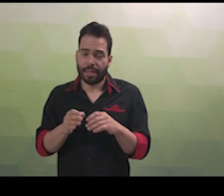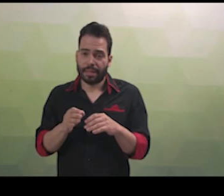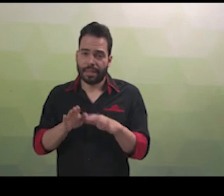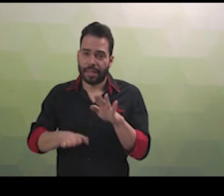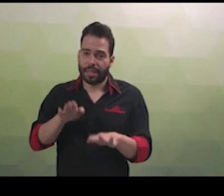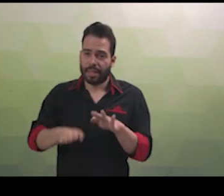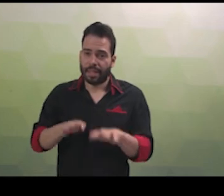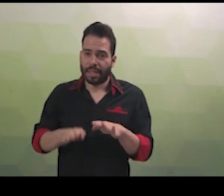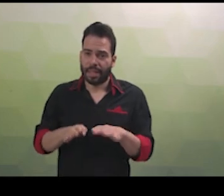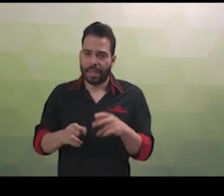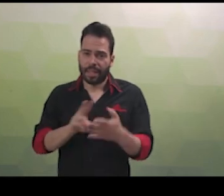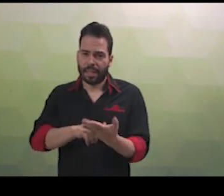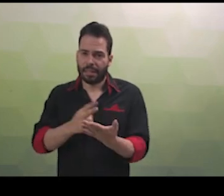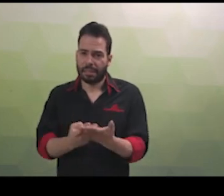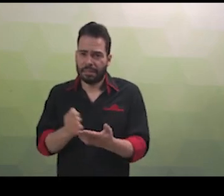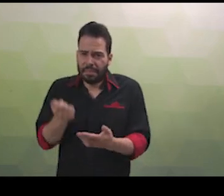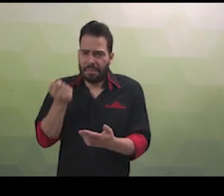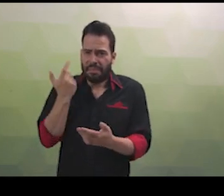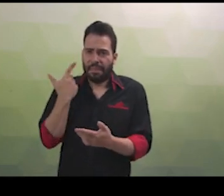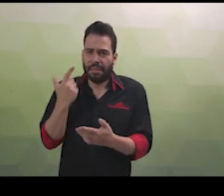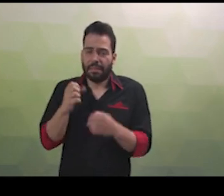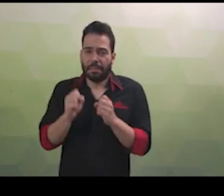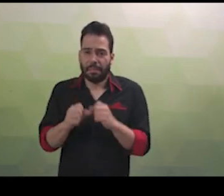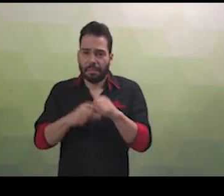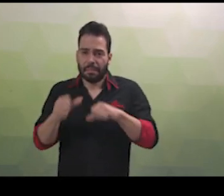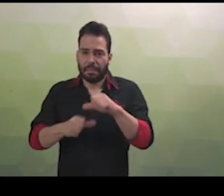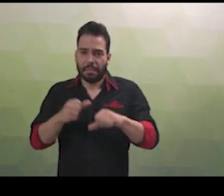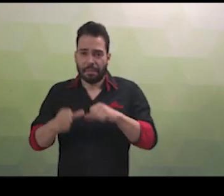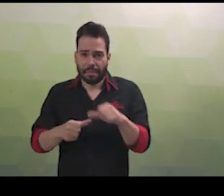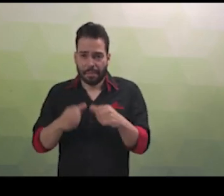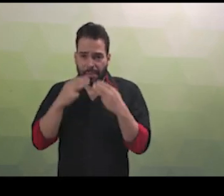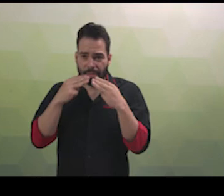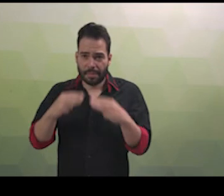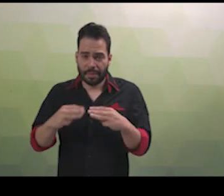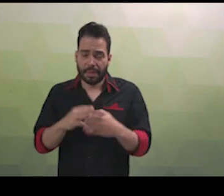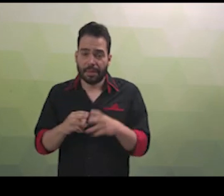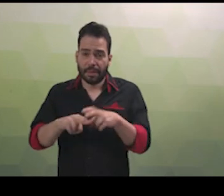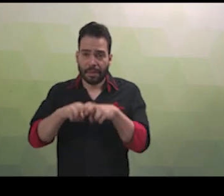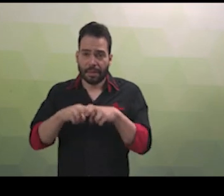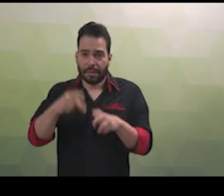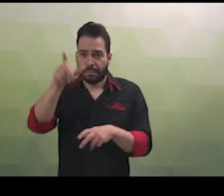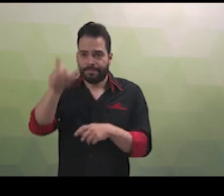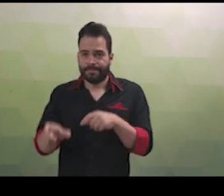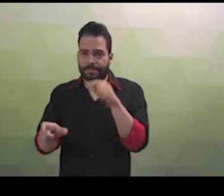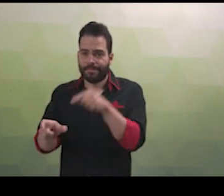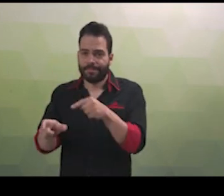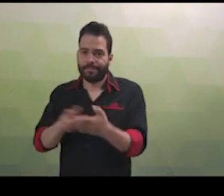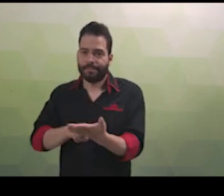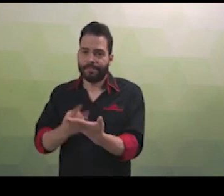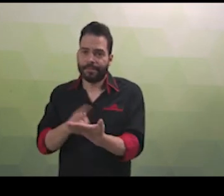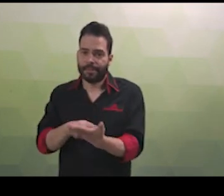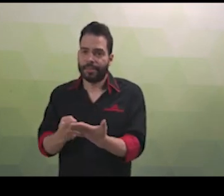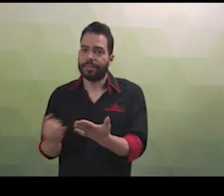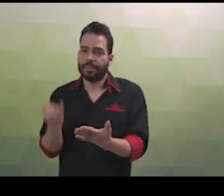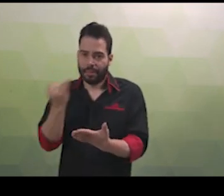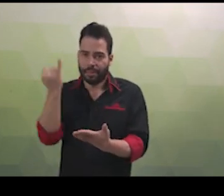que pode modificar a mensagem. Como resultado, a interação humana durante o processo de tradução técnica deve ser